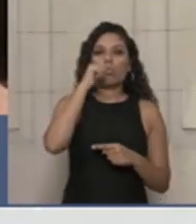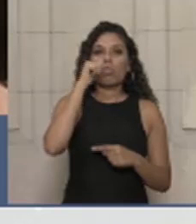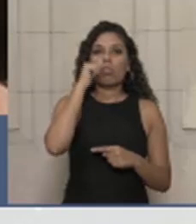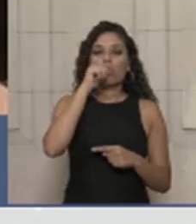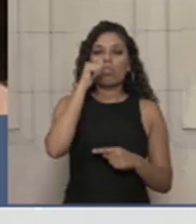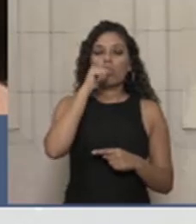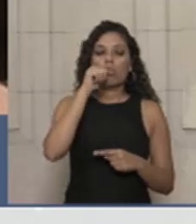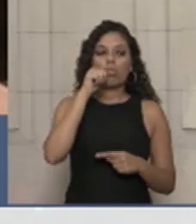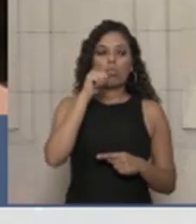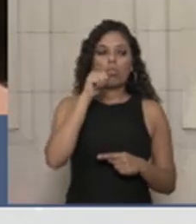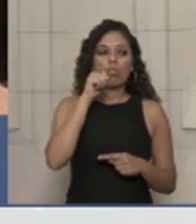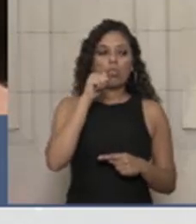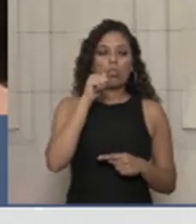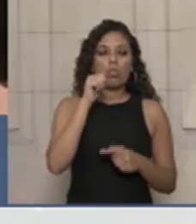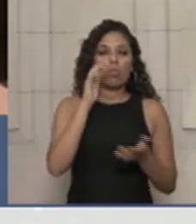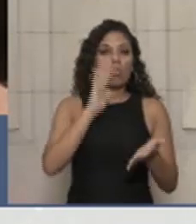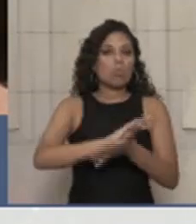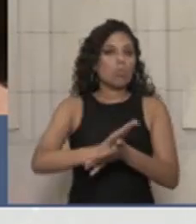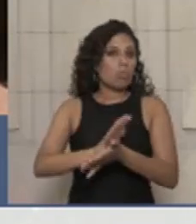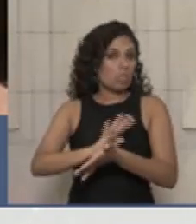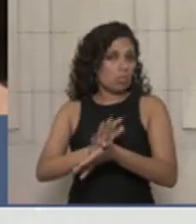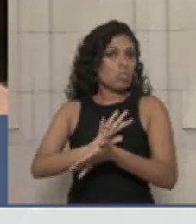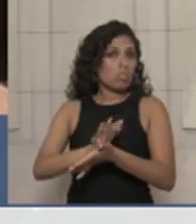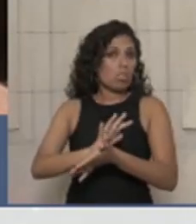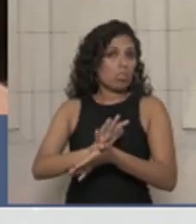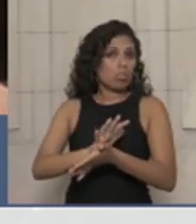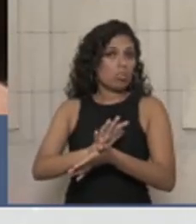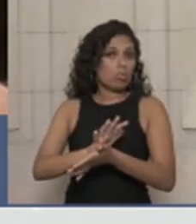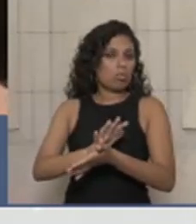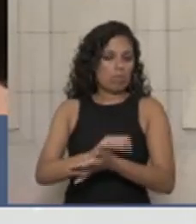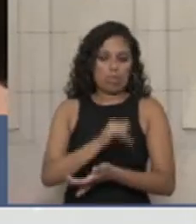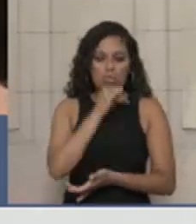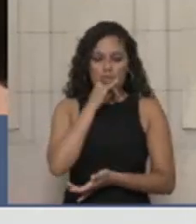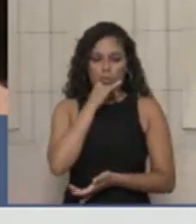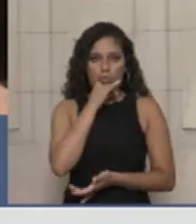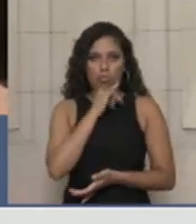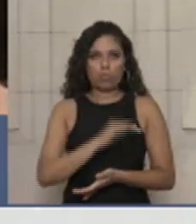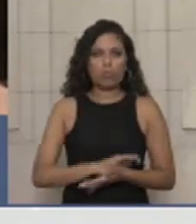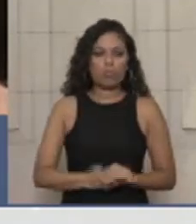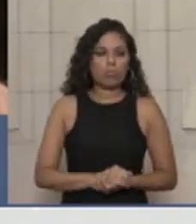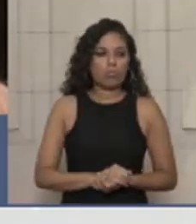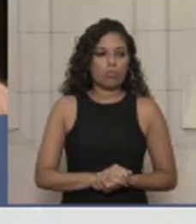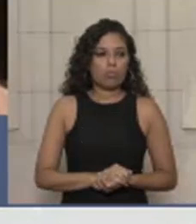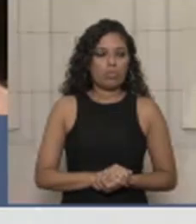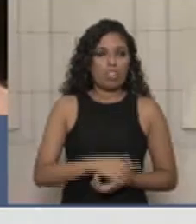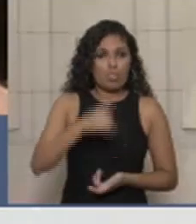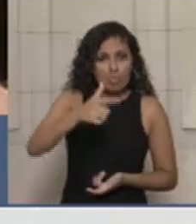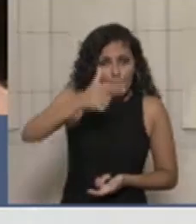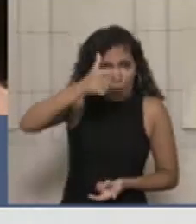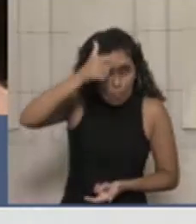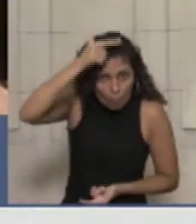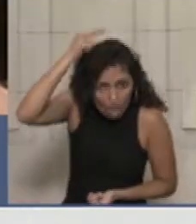mulheres com preconceito, tipo, tá careca